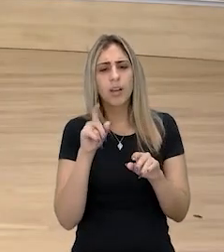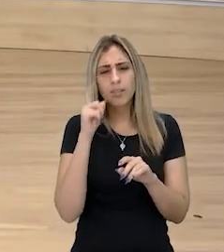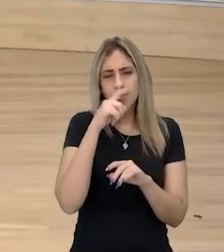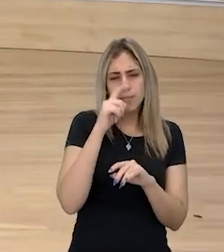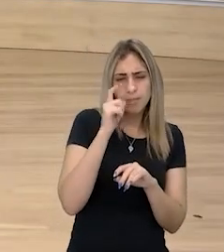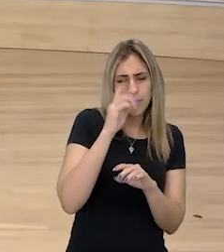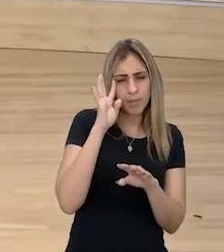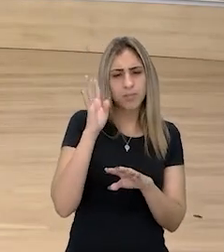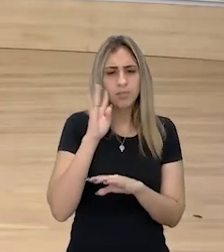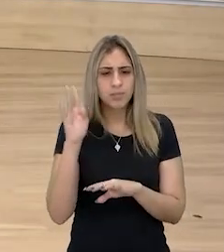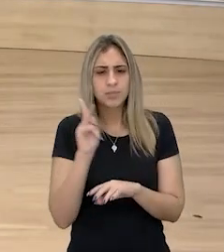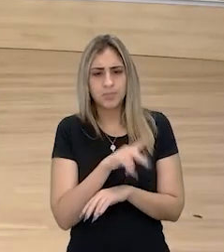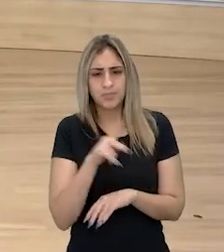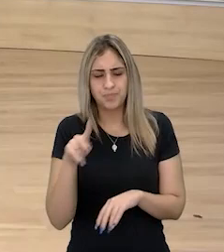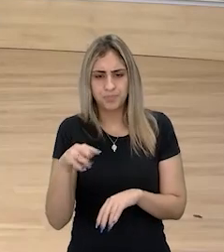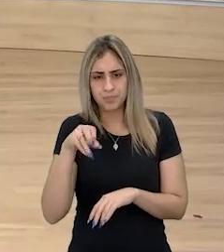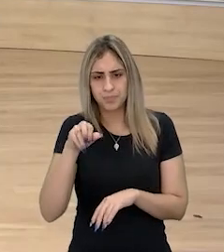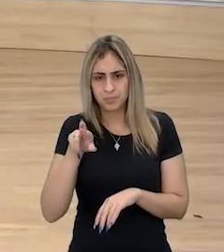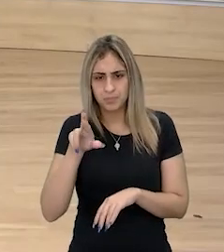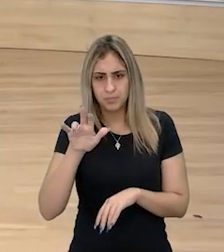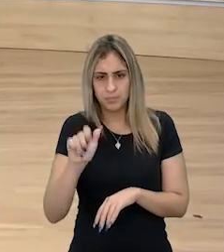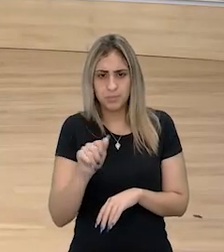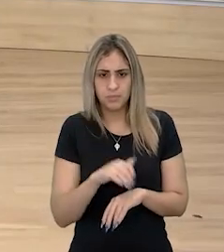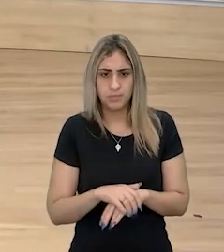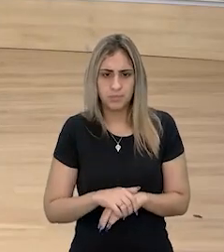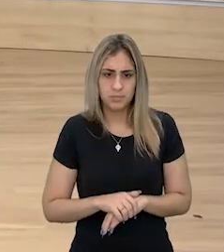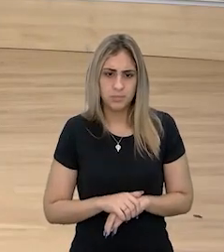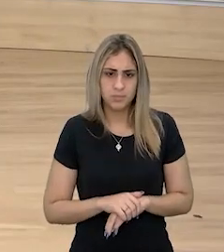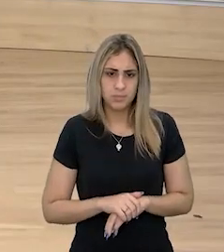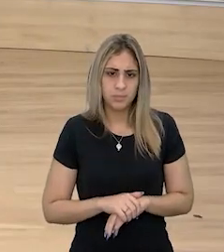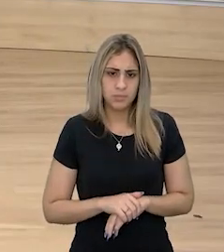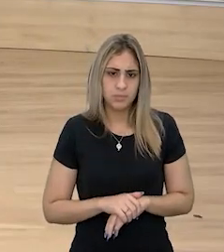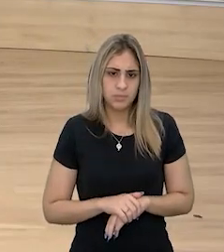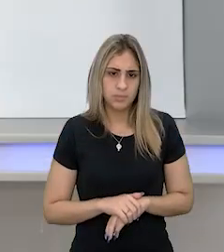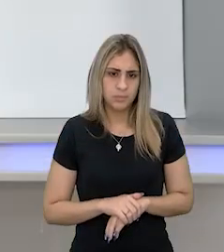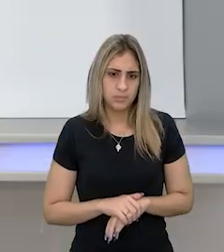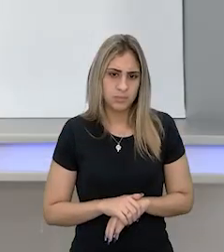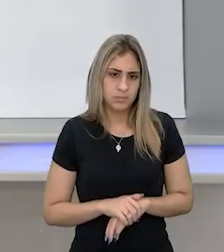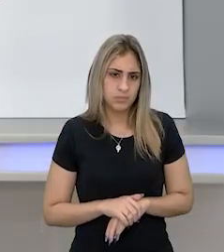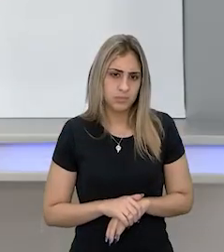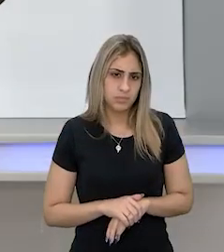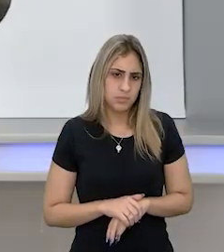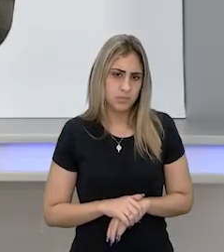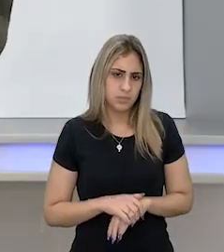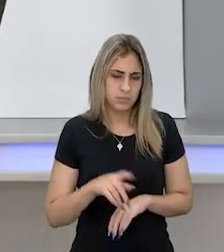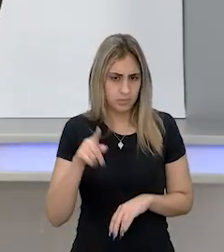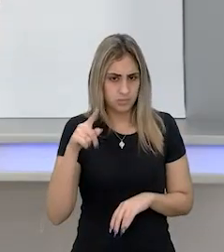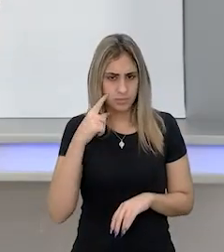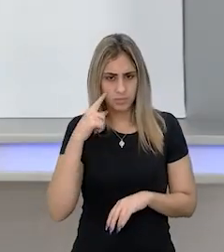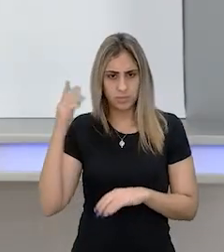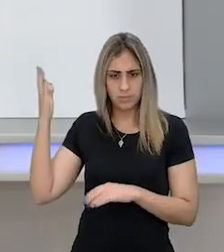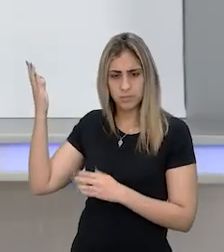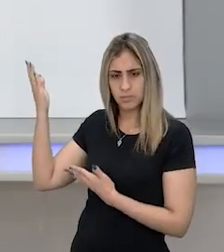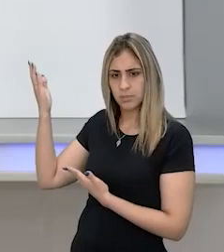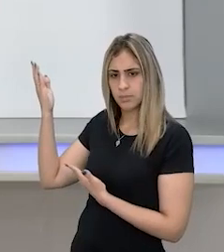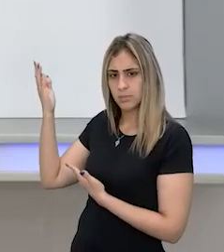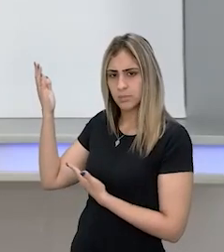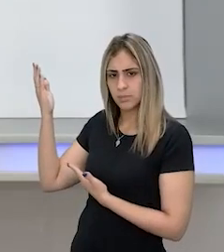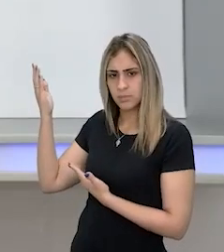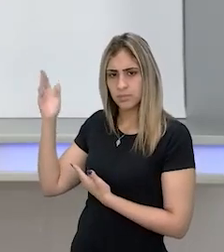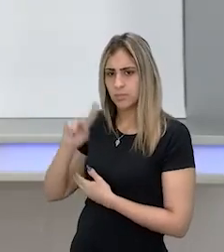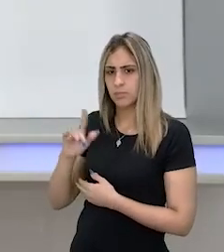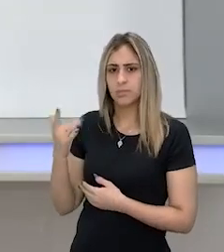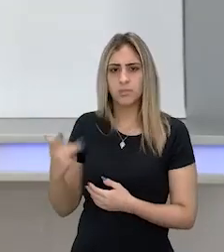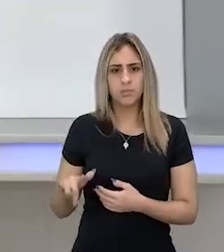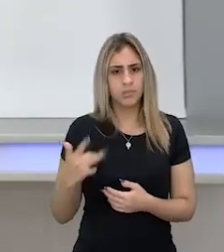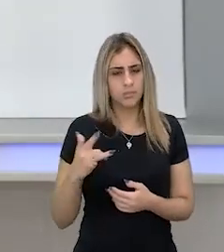a professora Mara, uh-huh, eu deixei o cotovelo dela virado pra cima, ó. Pra não machucar. Pensar em